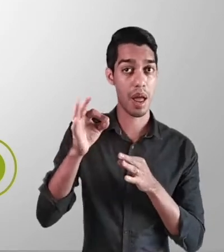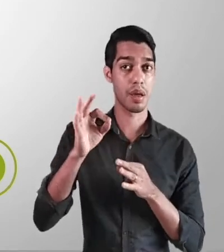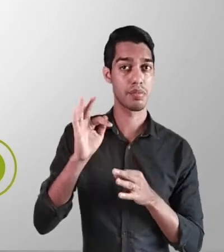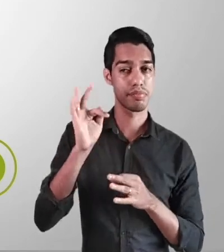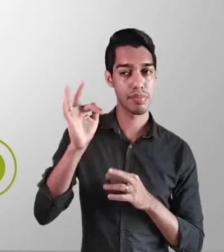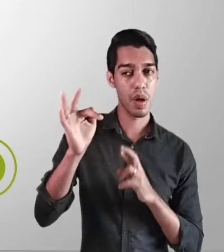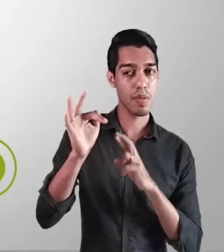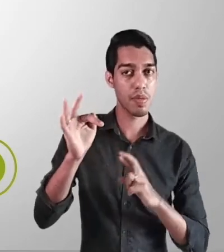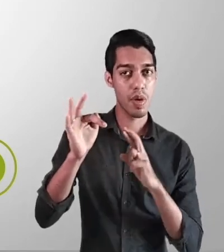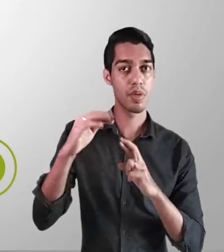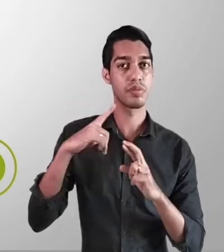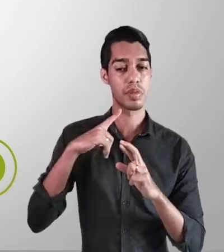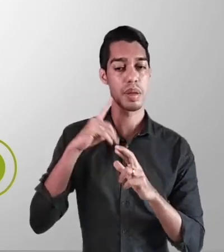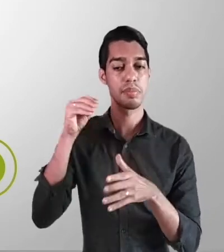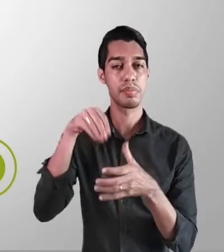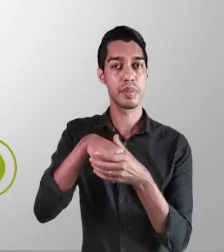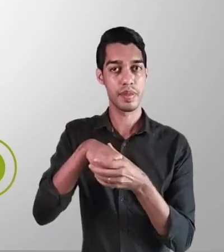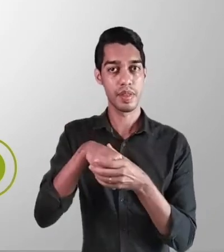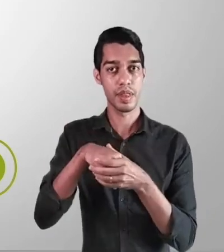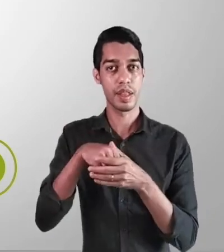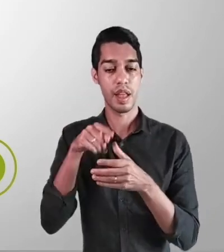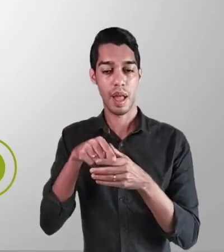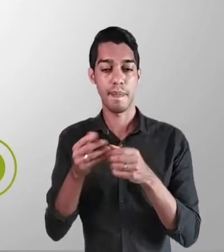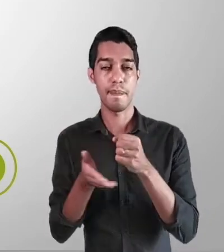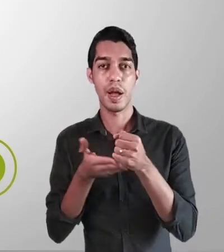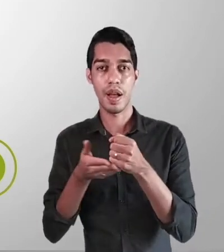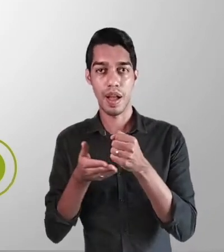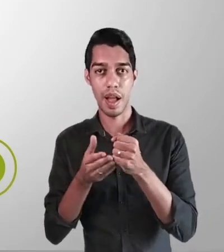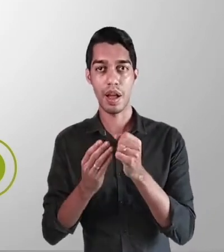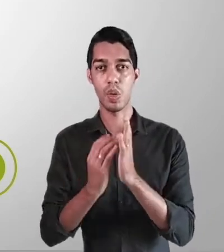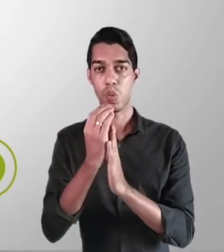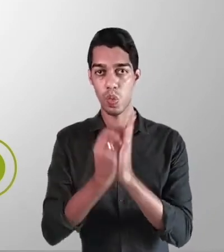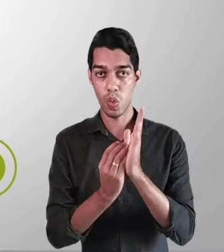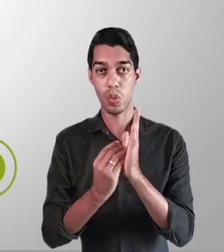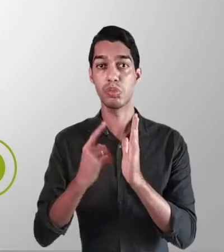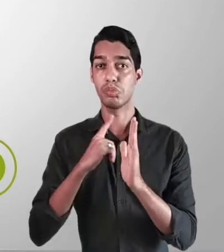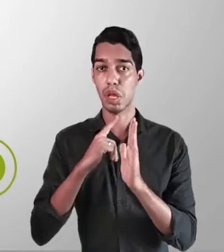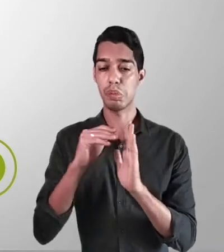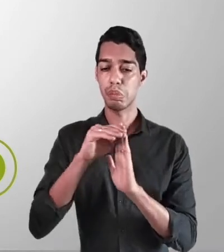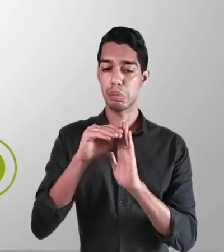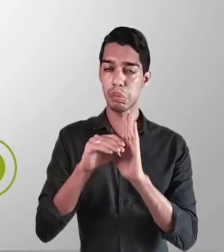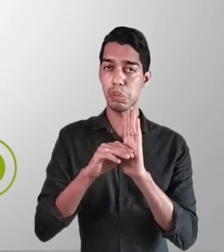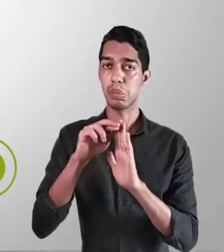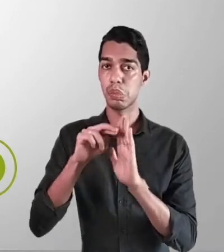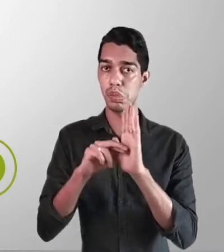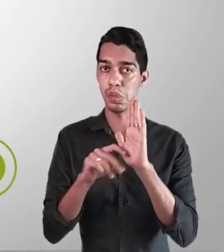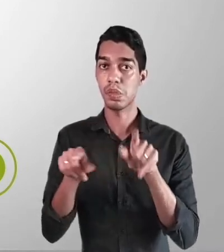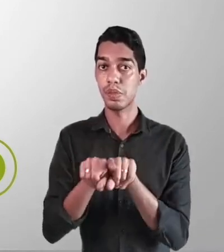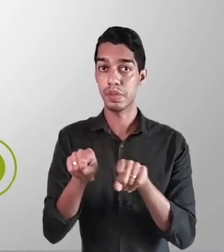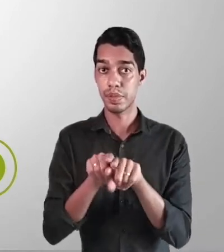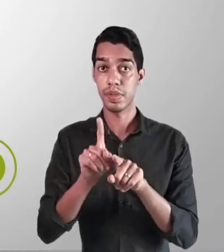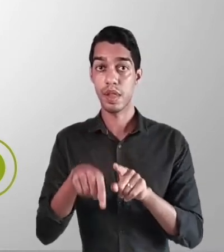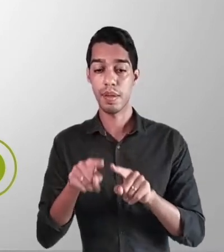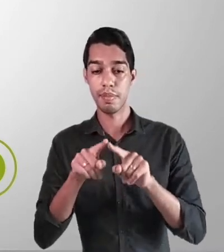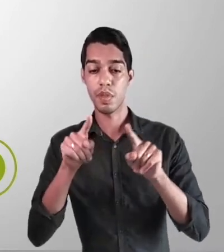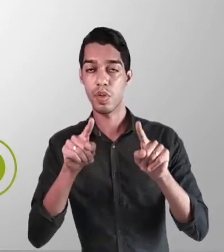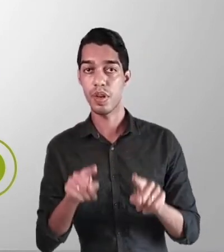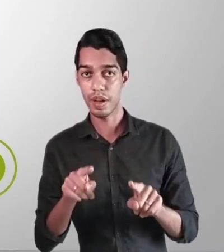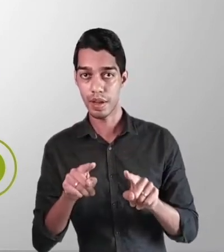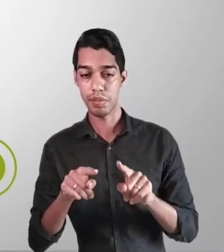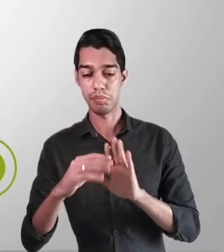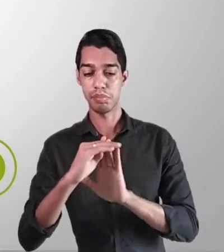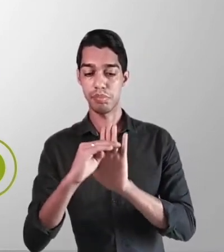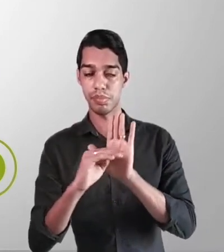comum curricular, né? Ela tem algumas diretrizes importantes no programa de educação financeira nas